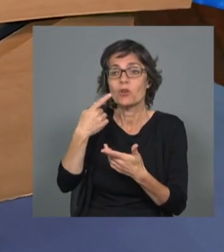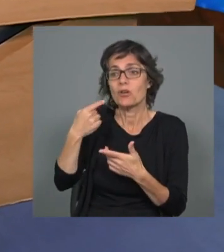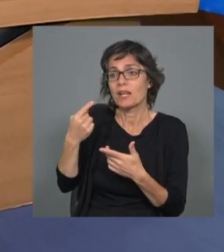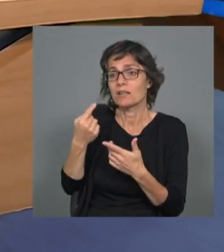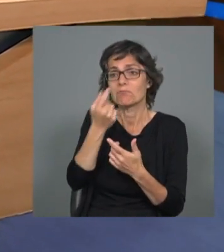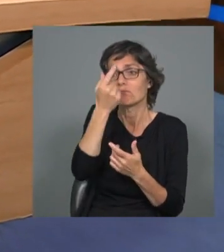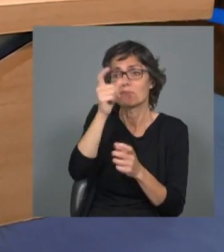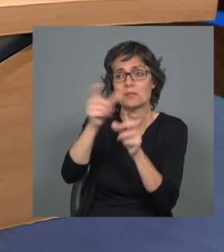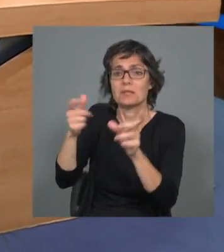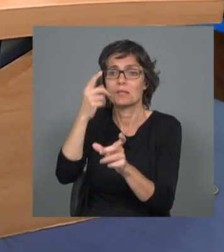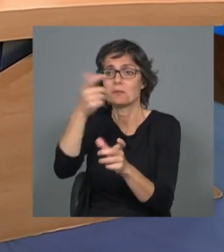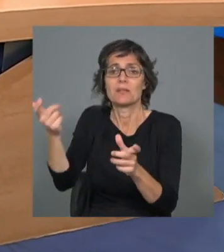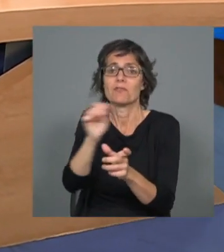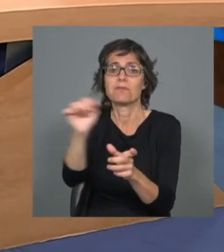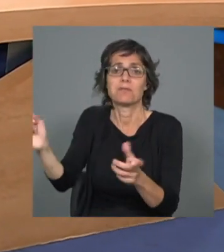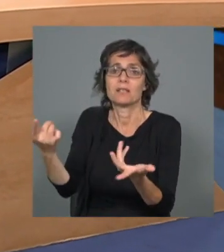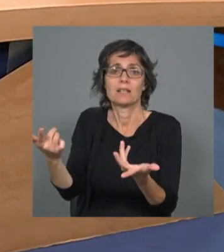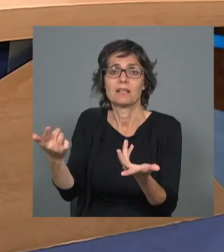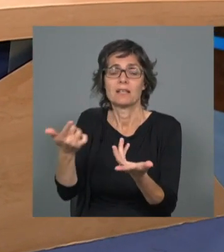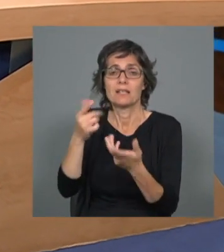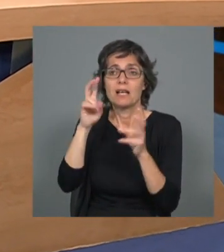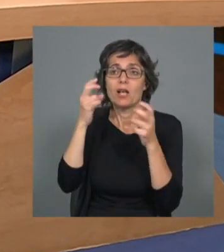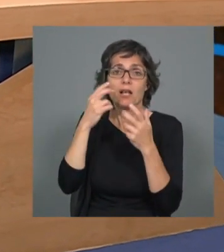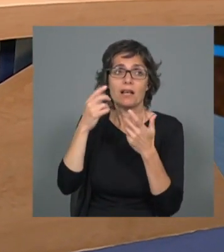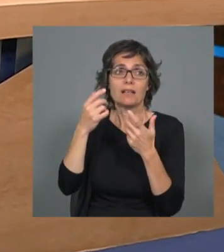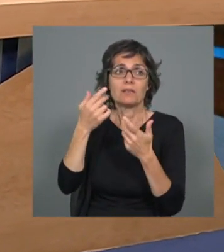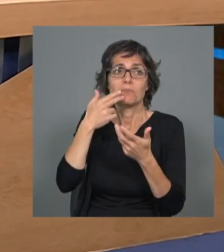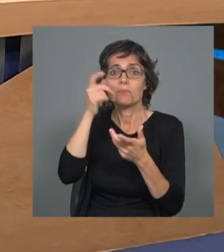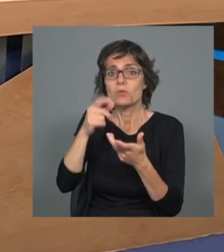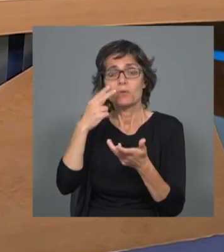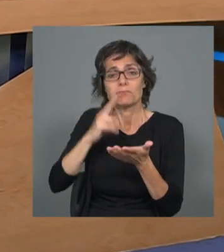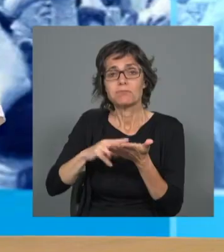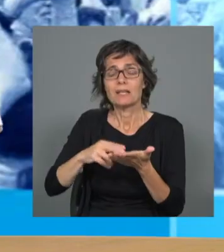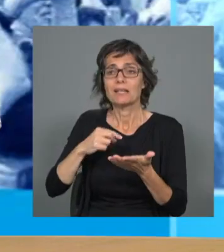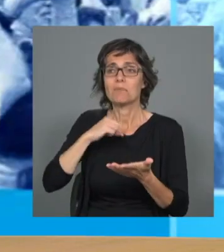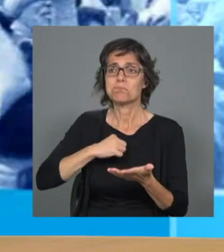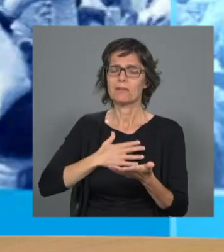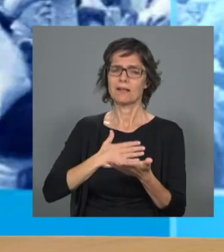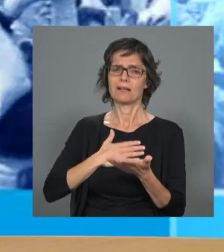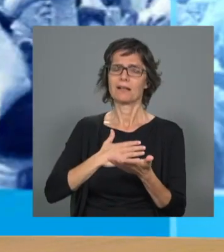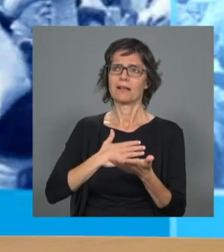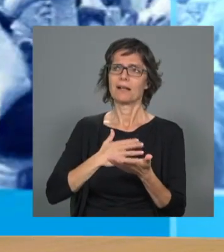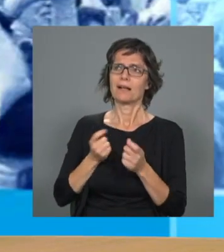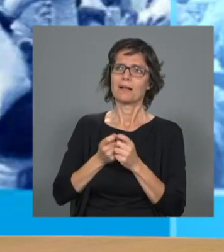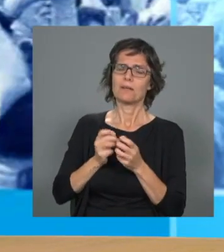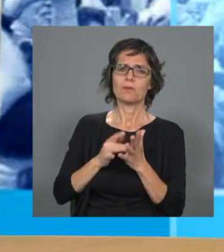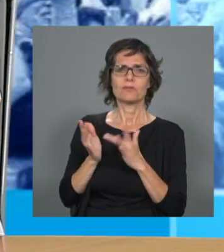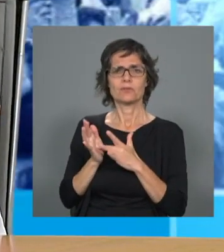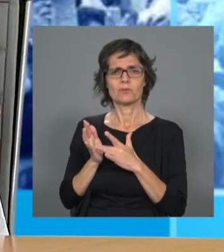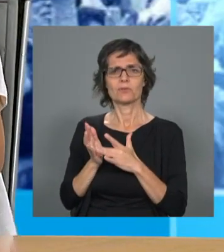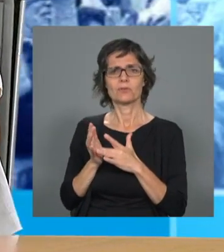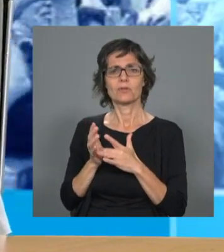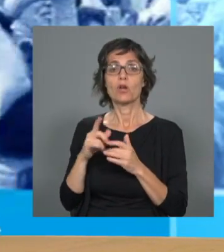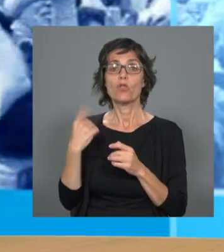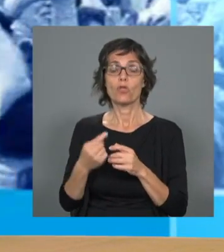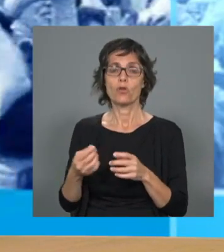reais que foram tocadas por esta maneira de chegar até Jesus e até à Igreja. Portanto, nós somos da Igreja